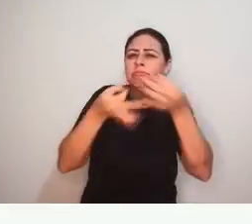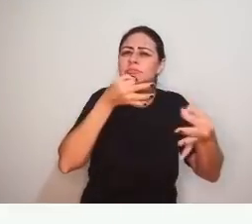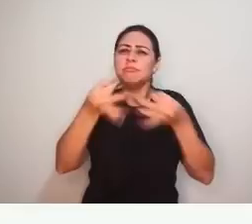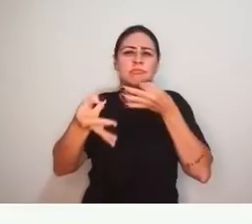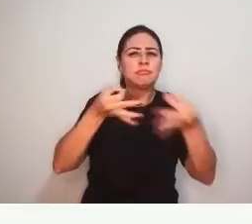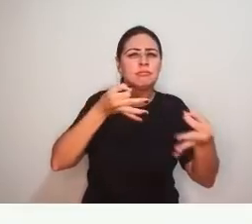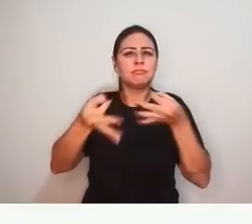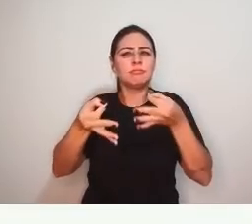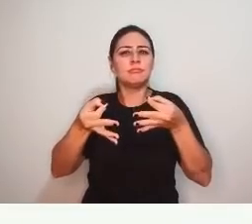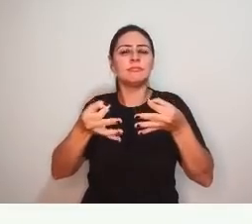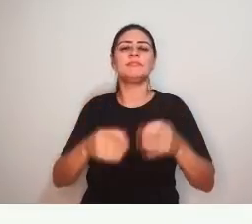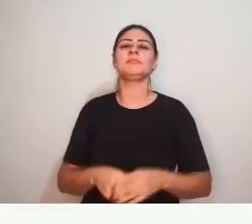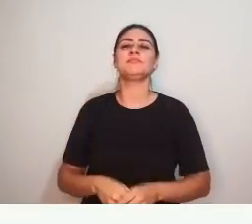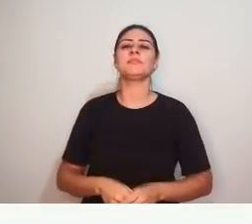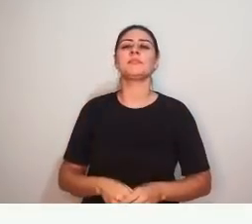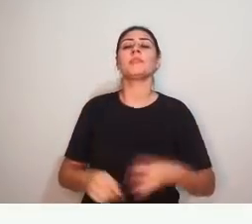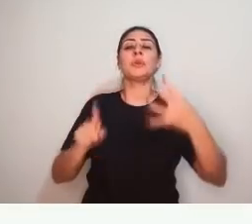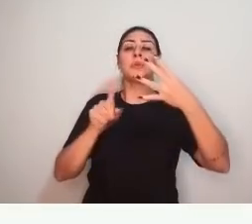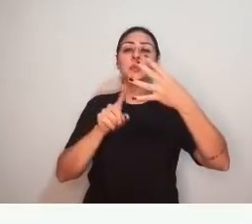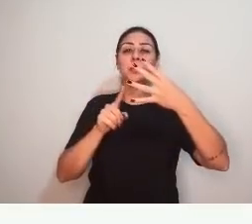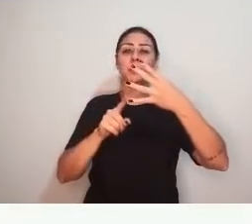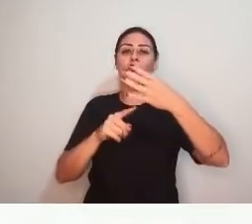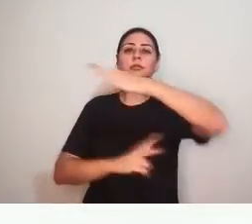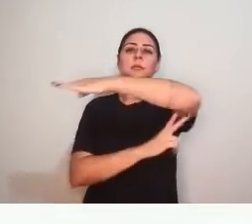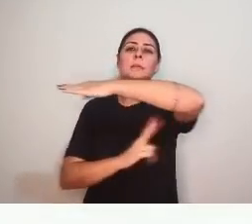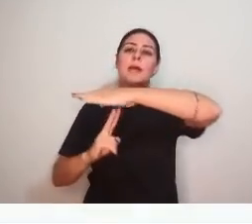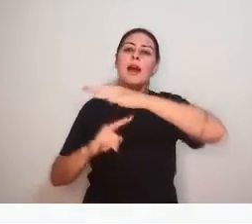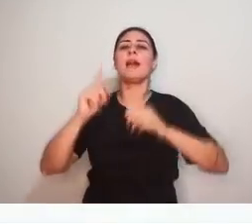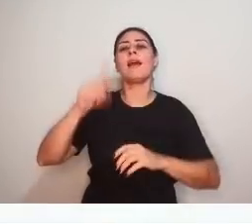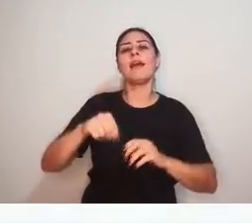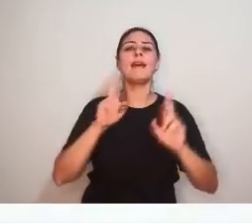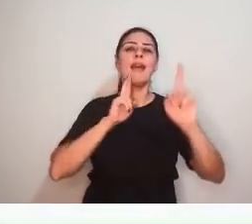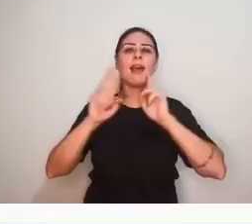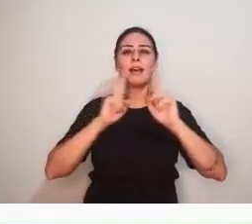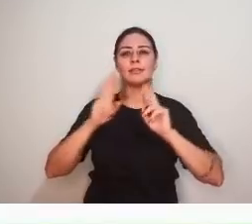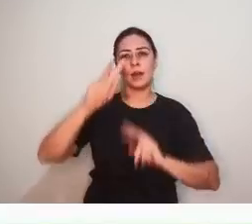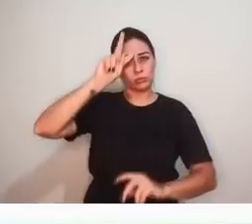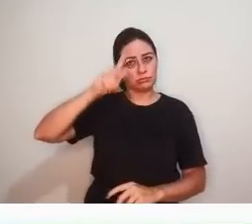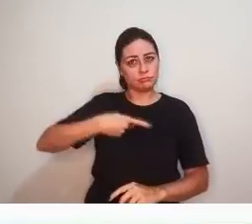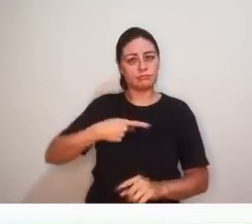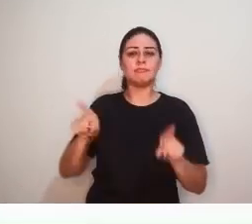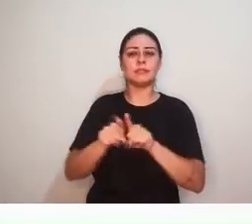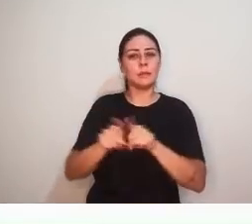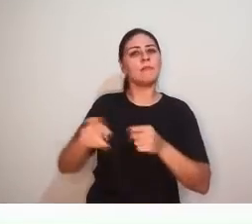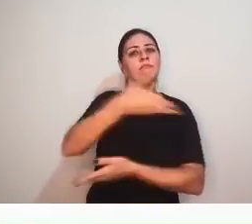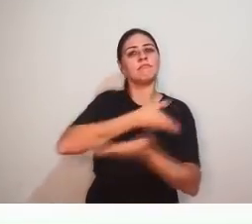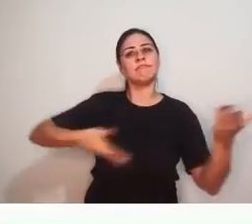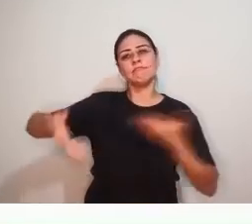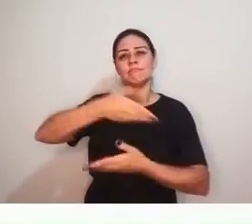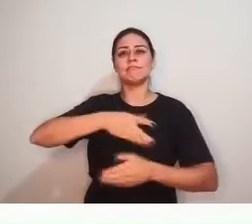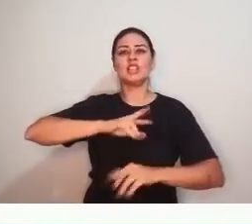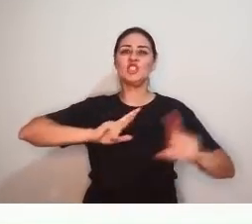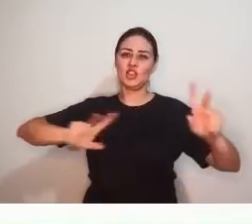alunos. Tá? E quarto pilar, relações interpessoais e intrapessoais. Olha, identificar e